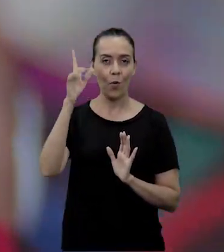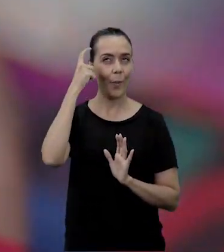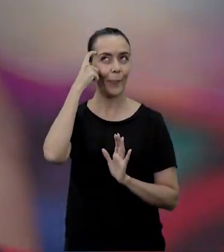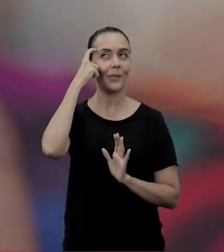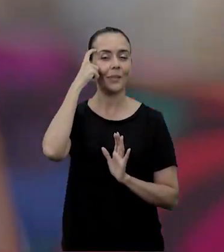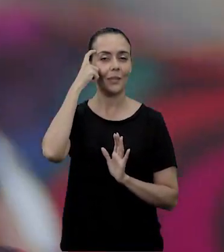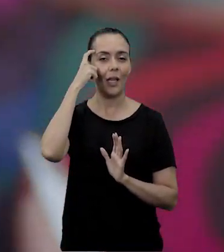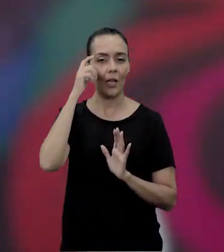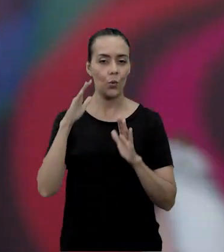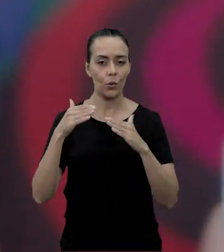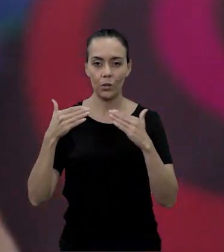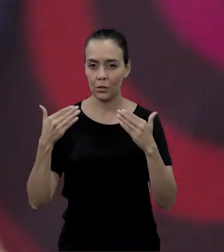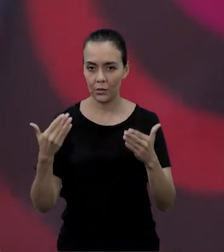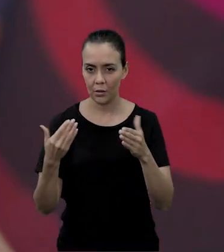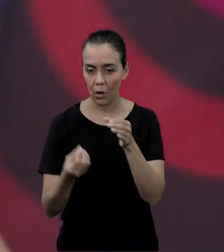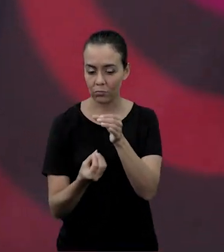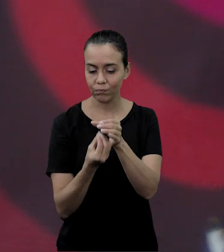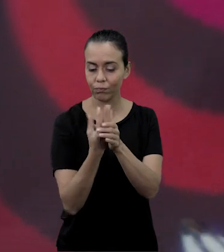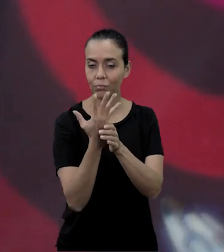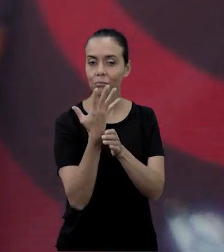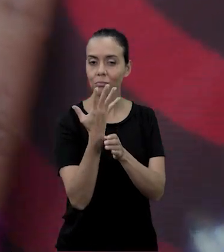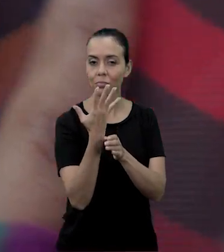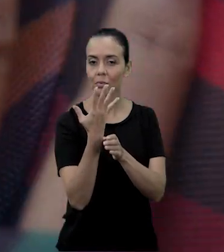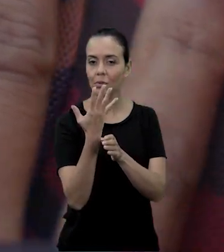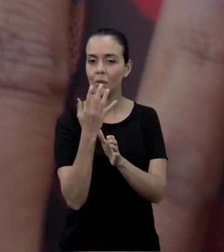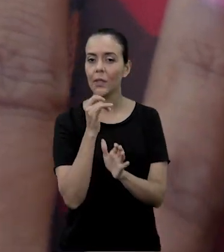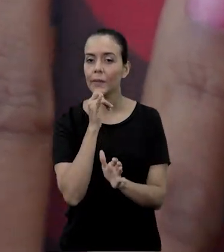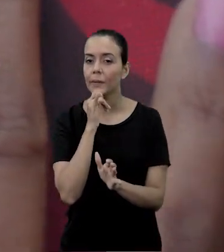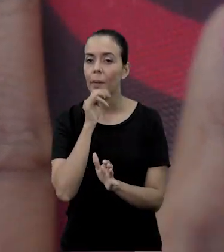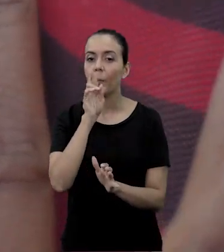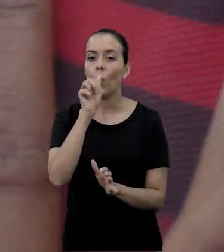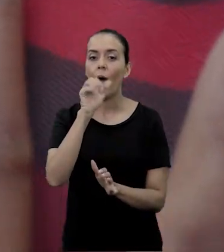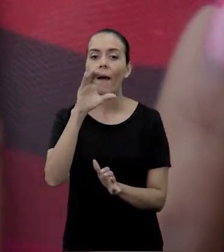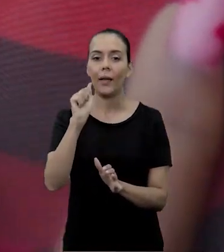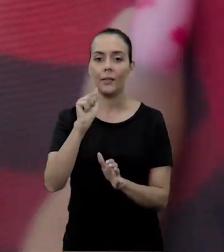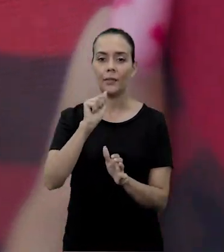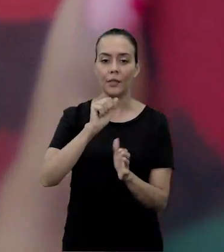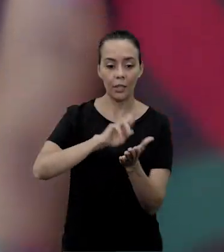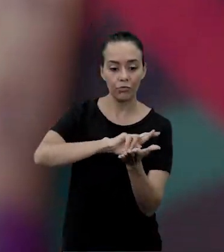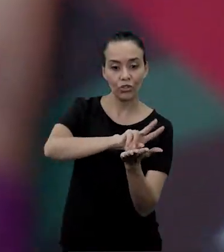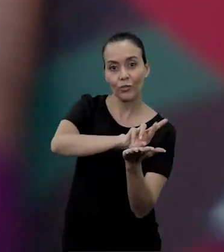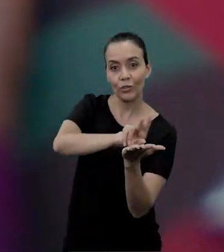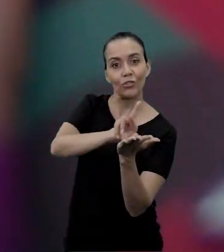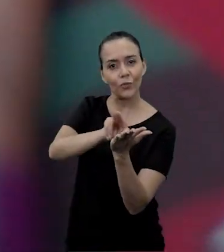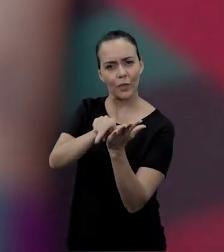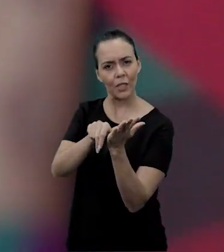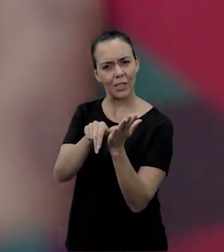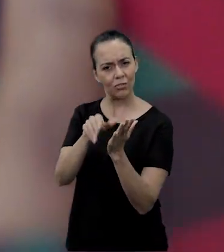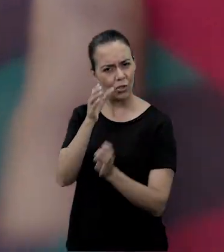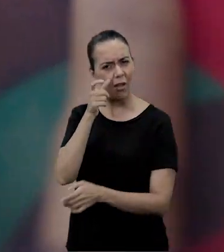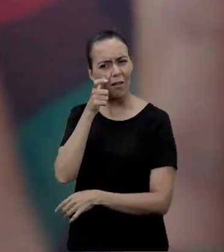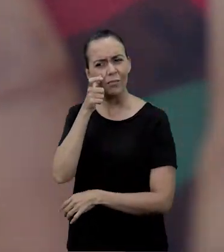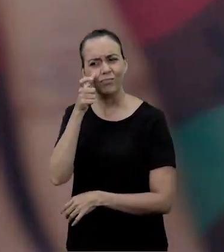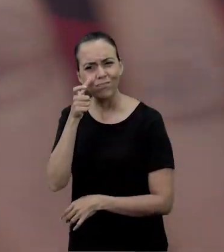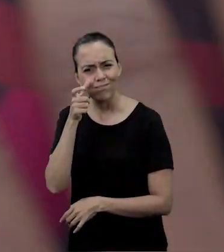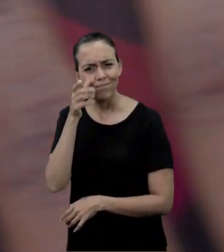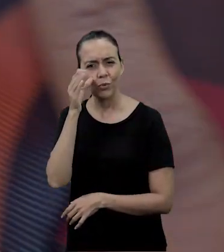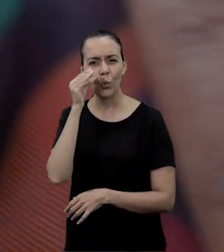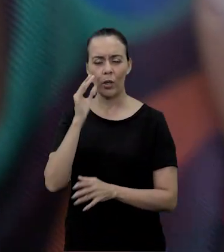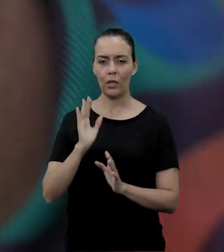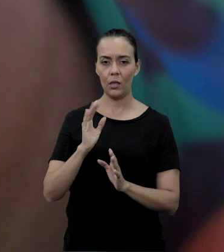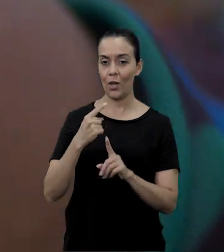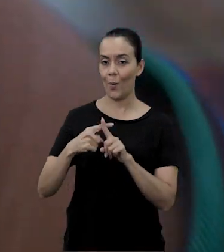sentido, criou-se com a colonialidade a própria noção de raça. É muito curioso porque as